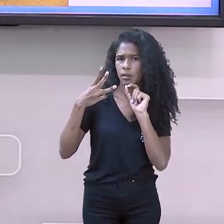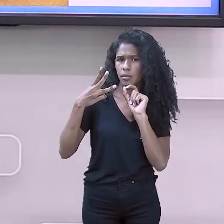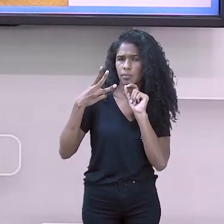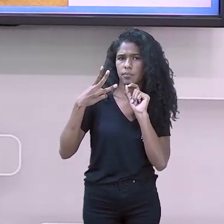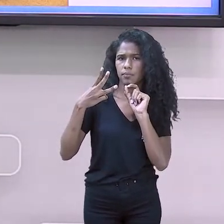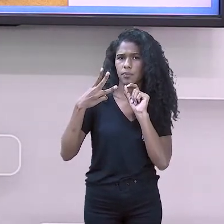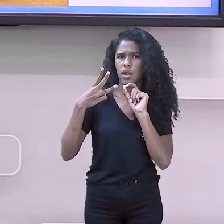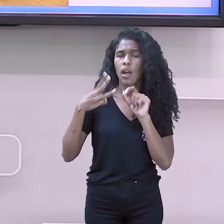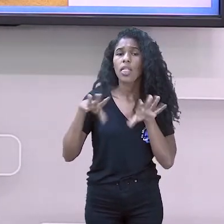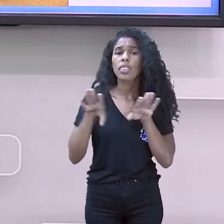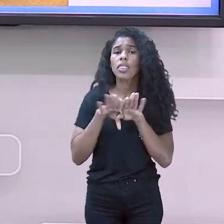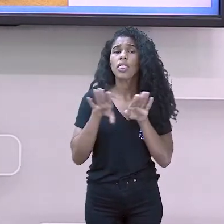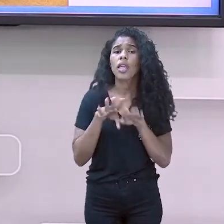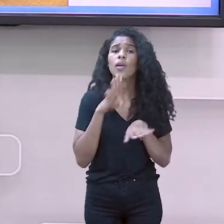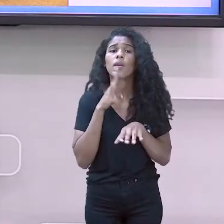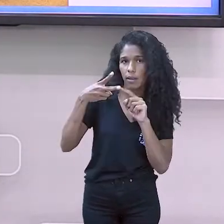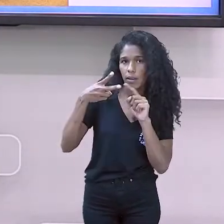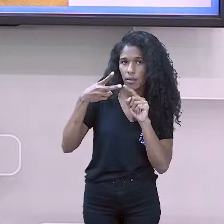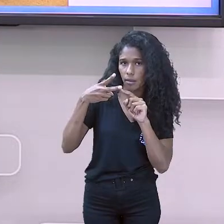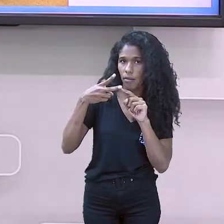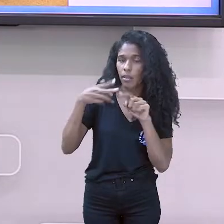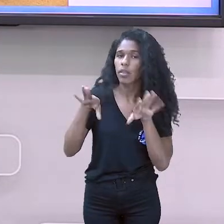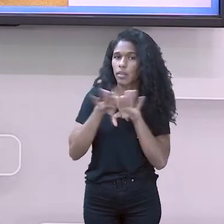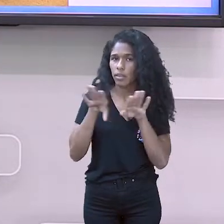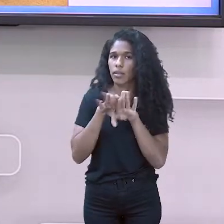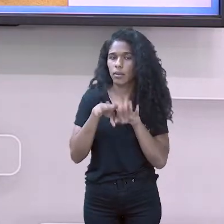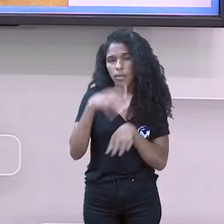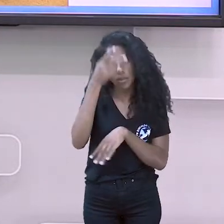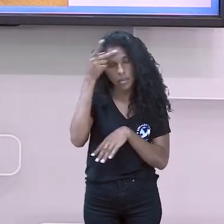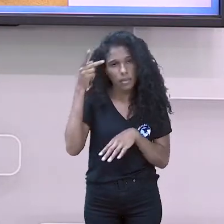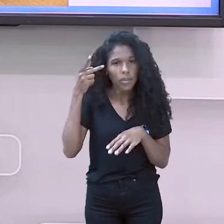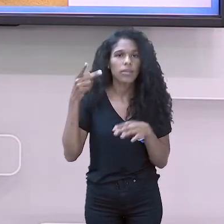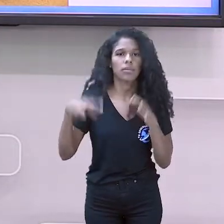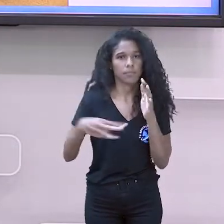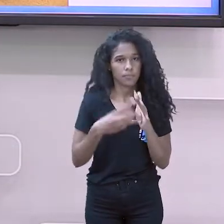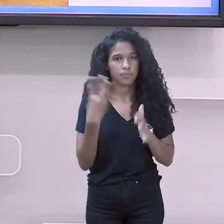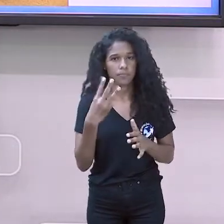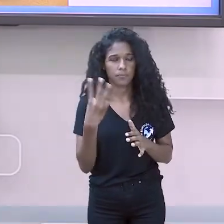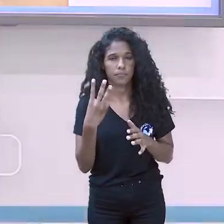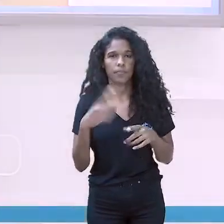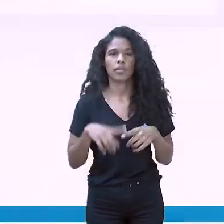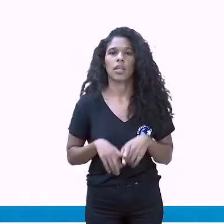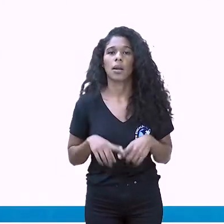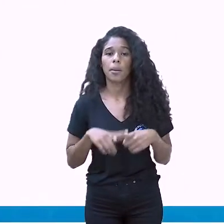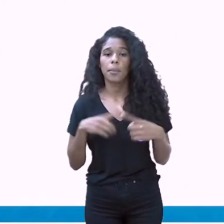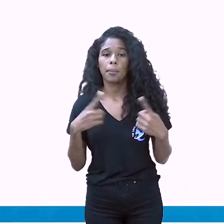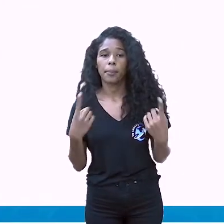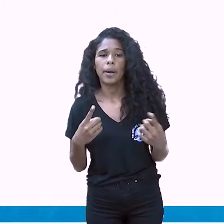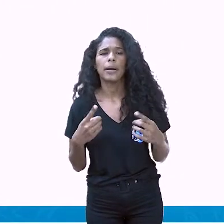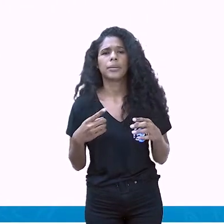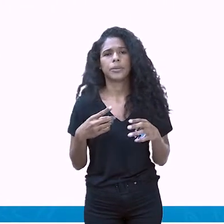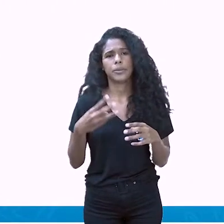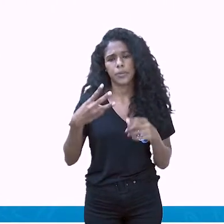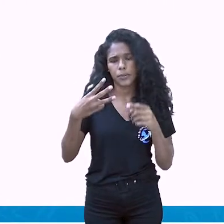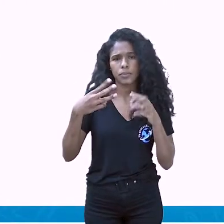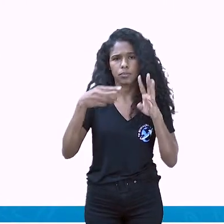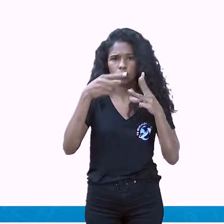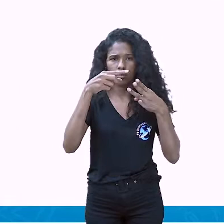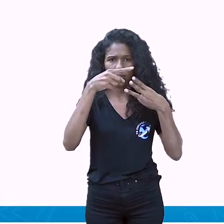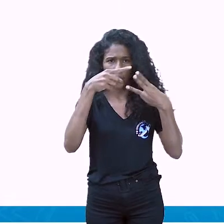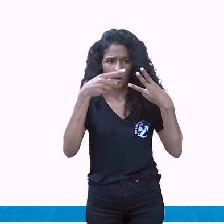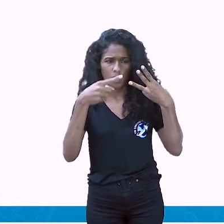como narrador personagem. Ainda dentro dos elementos do conto, nós temos